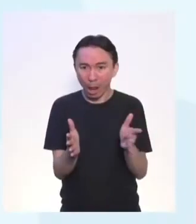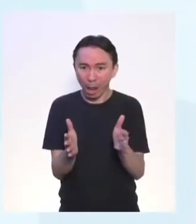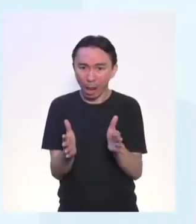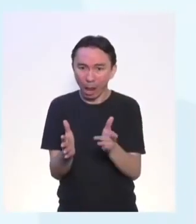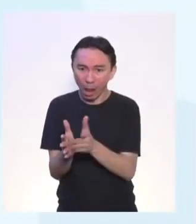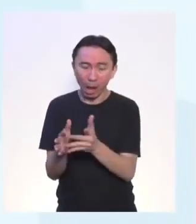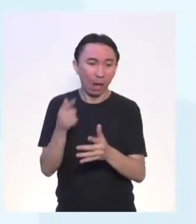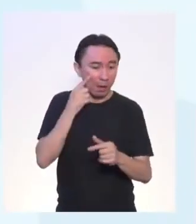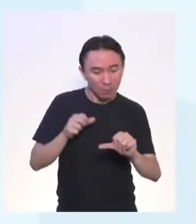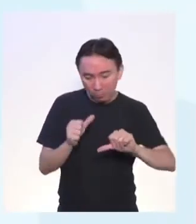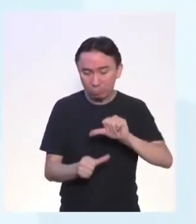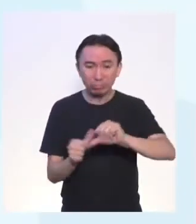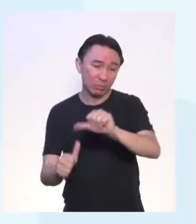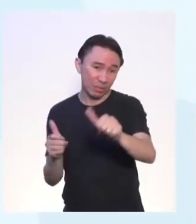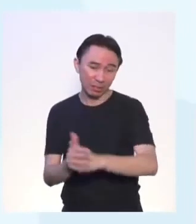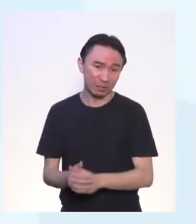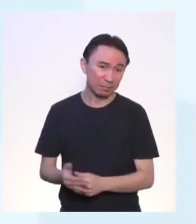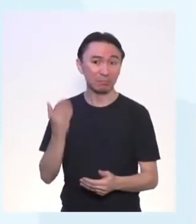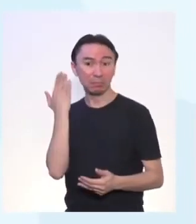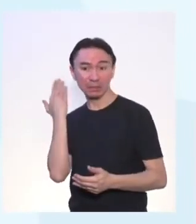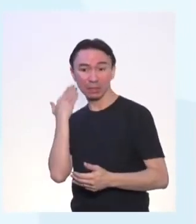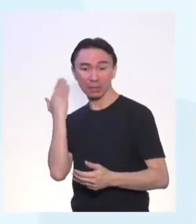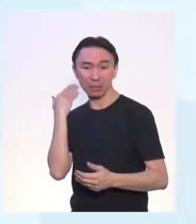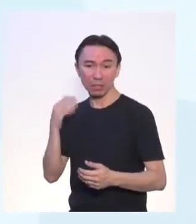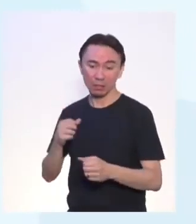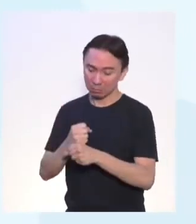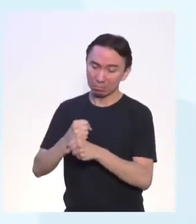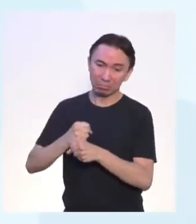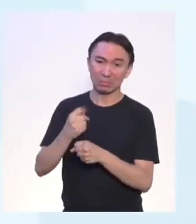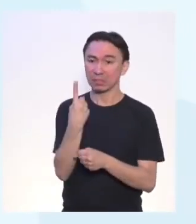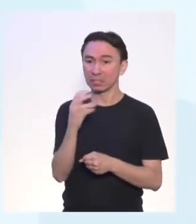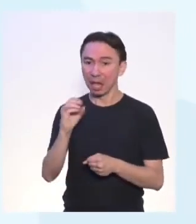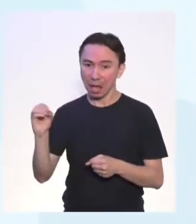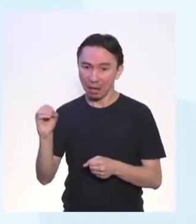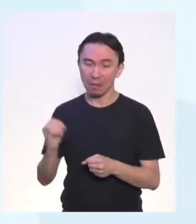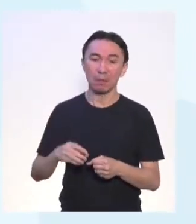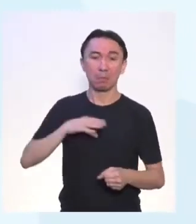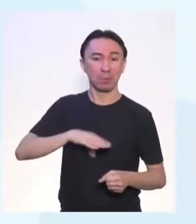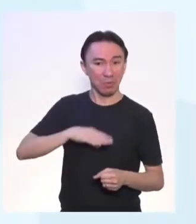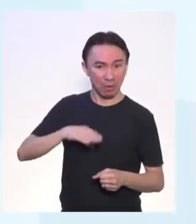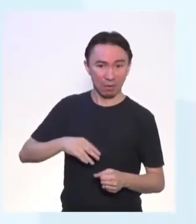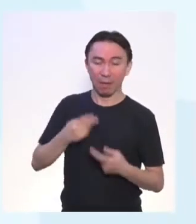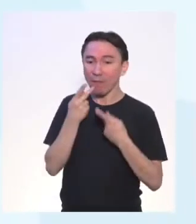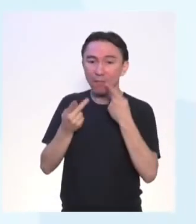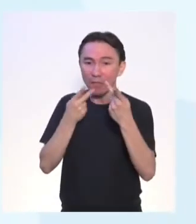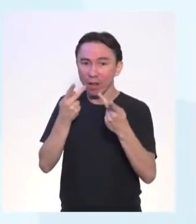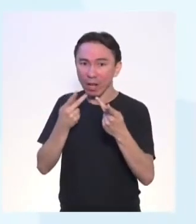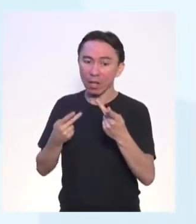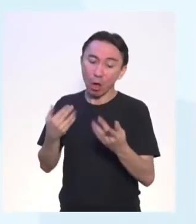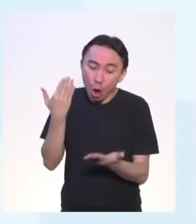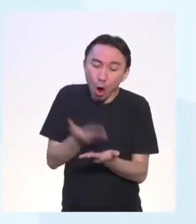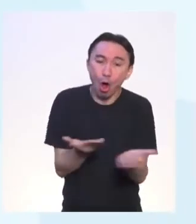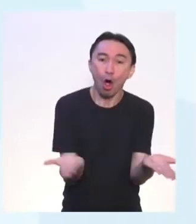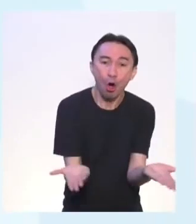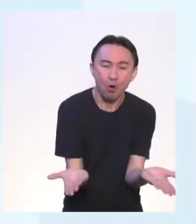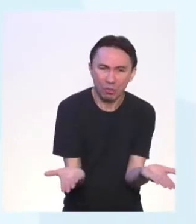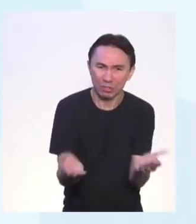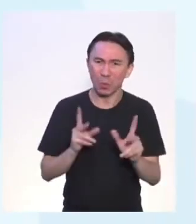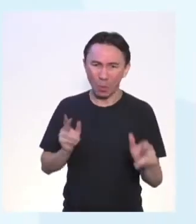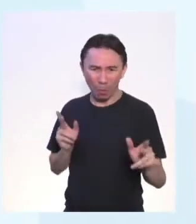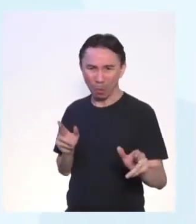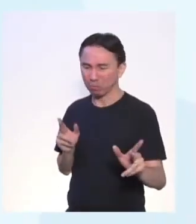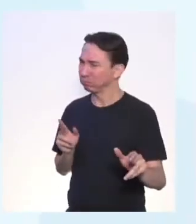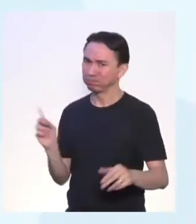100 anos ou mais não é o mesmo que falamos hoje. Até mais recente, né? Década de 20, de 50,